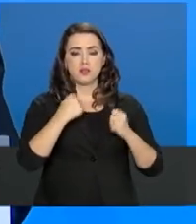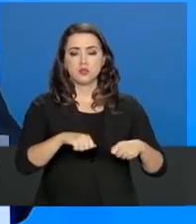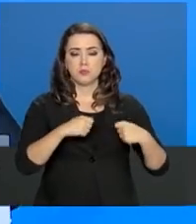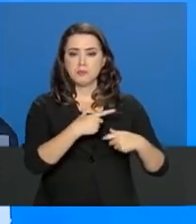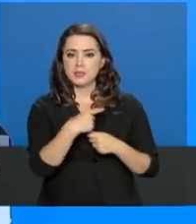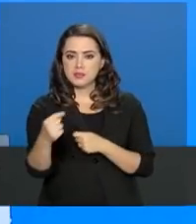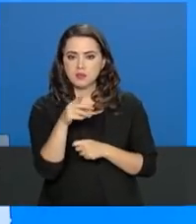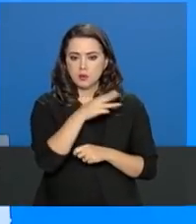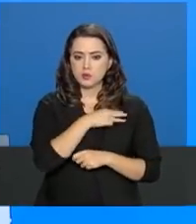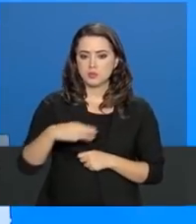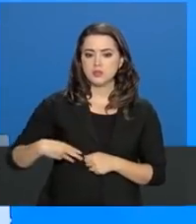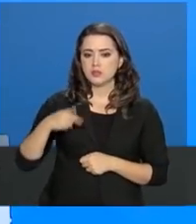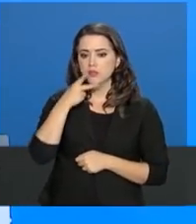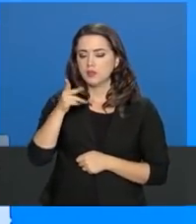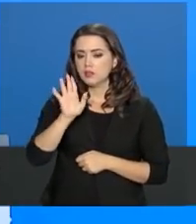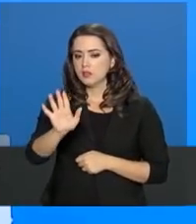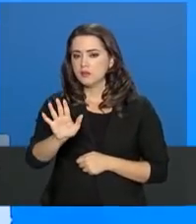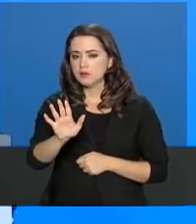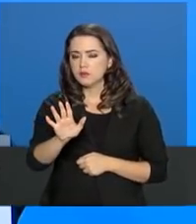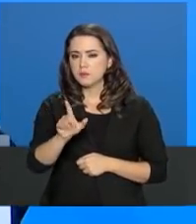ministros vão atender vocês